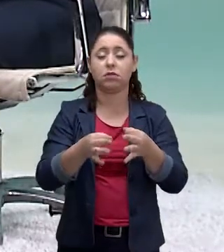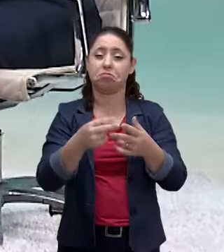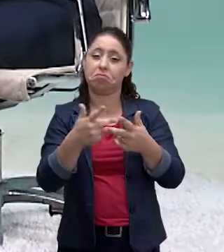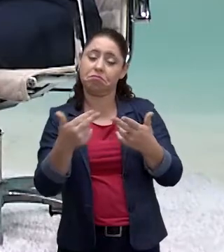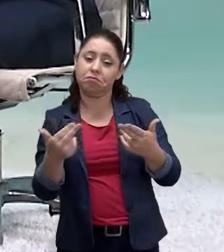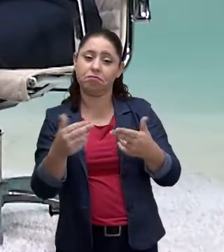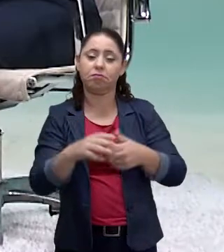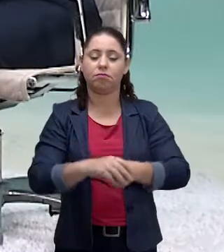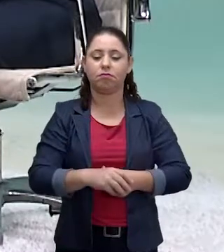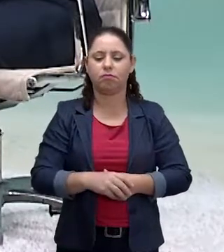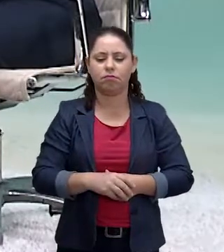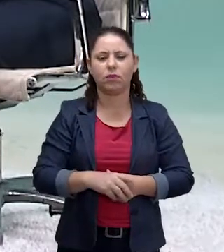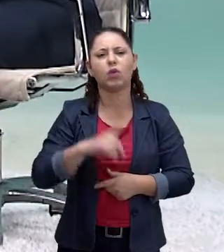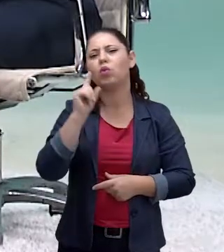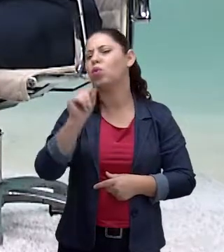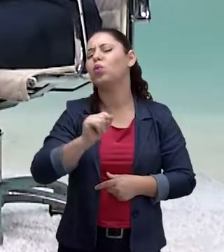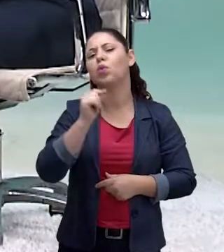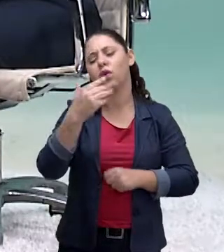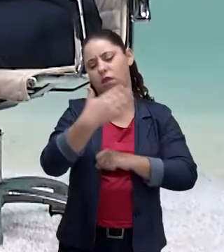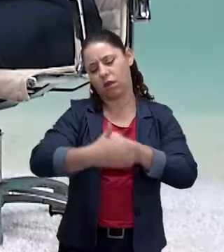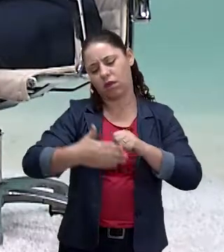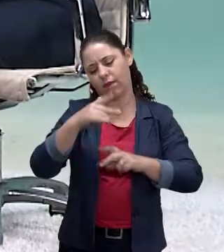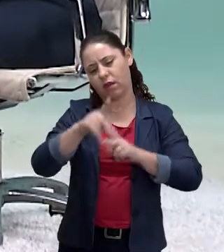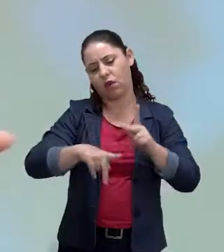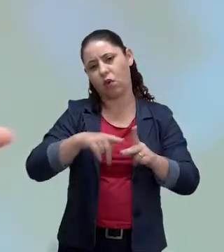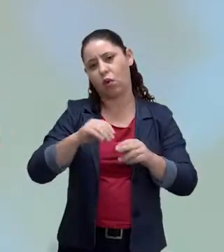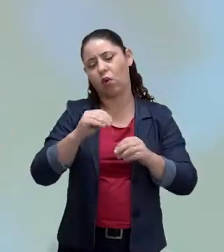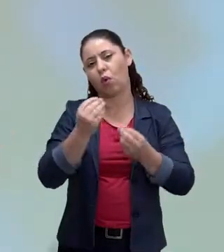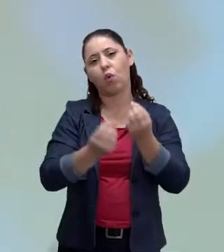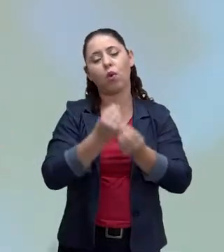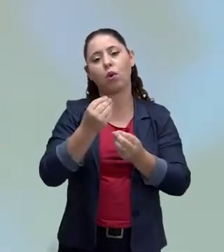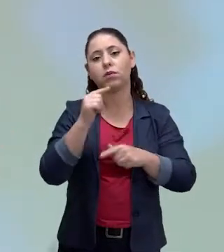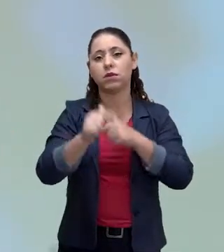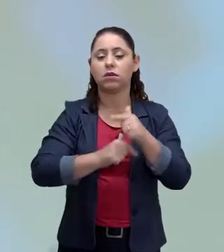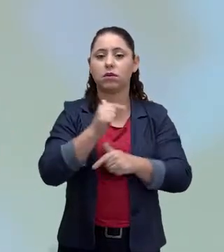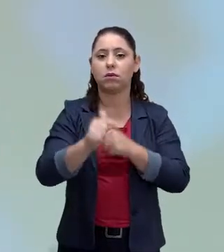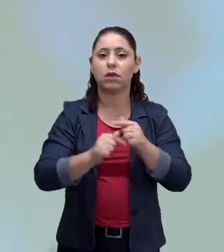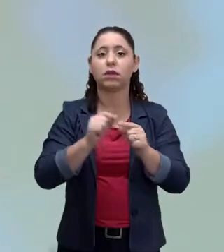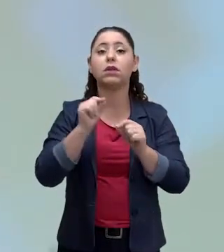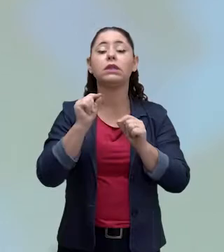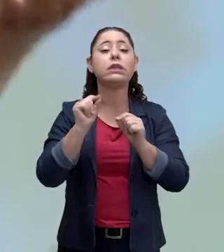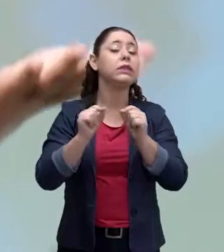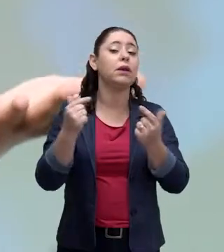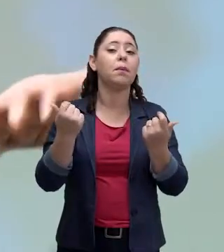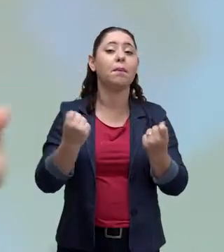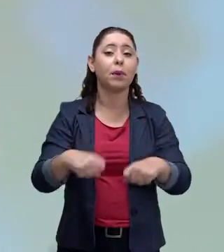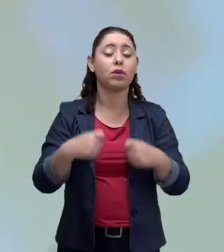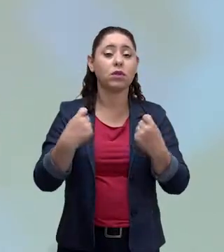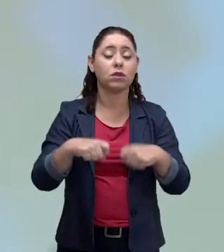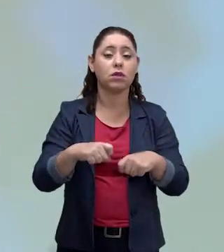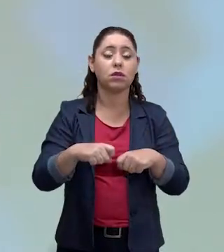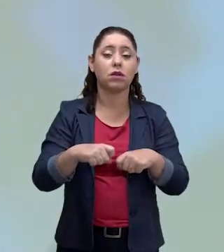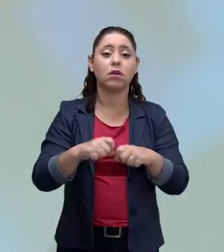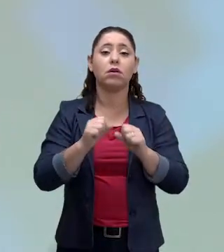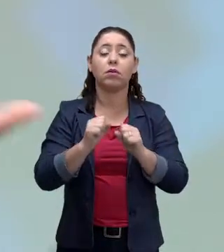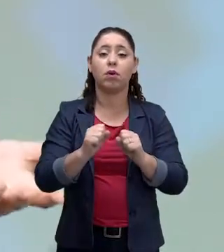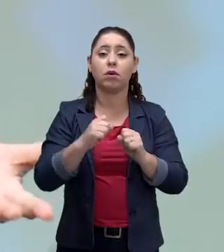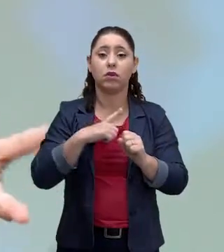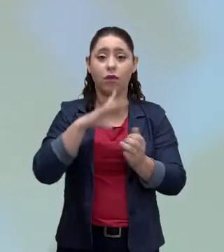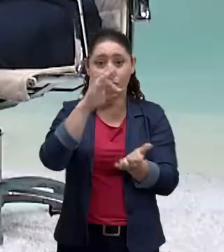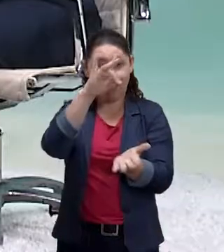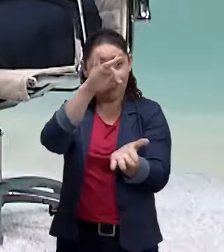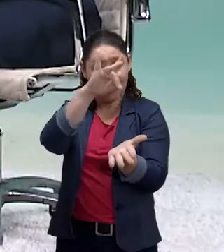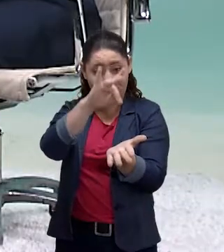judicialização, enfim. O que a Defensoria atuou e como foi a atuação da Defensoria para que esse tratamento pudesse ser